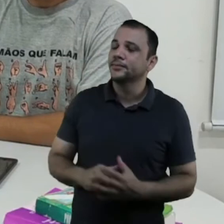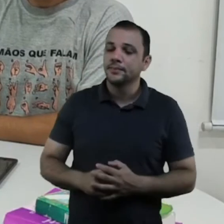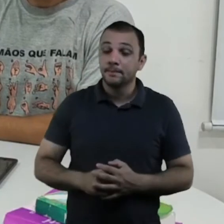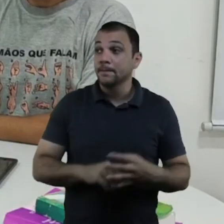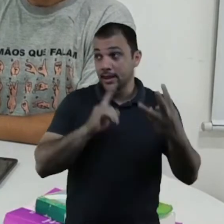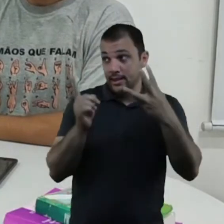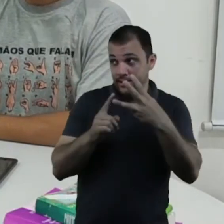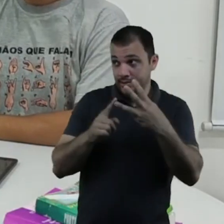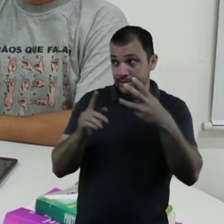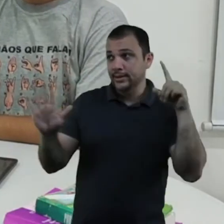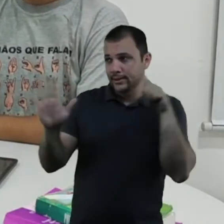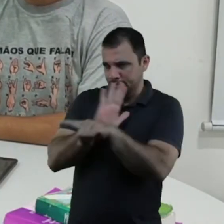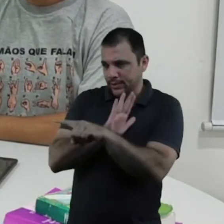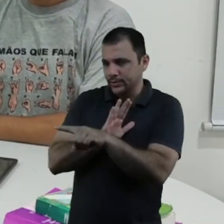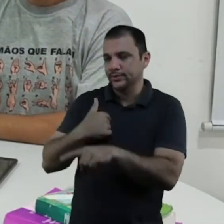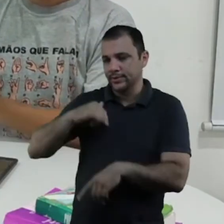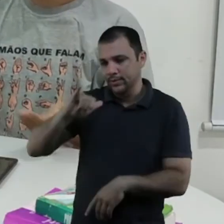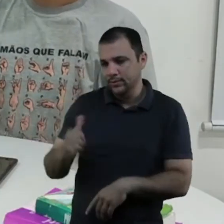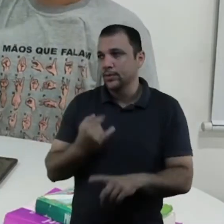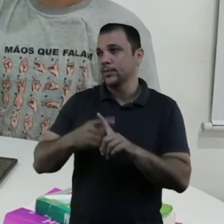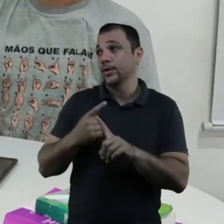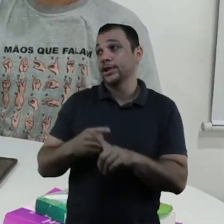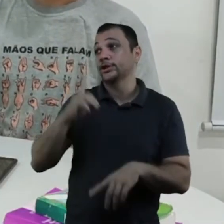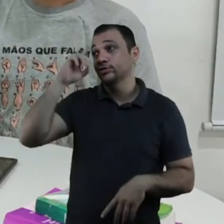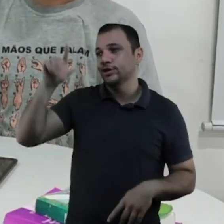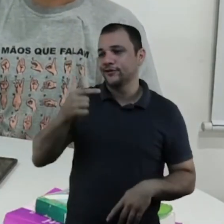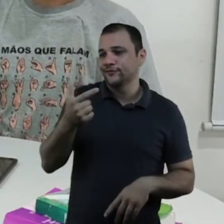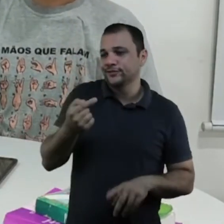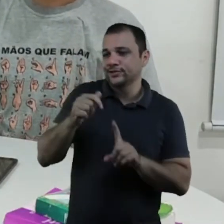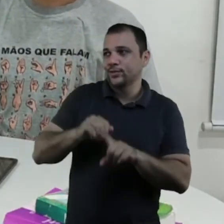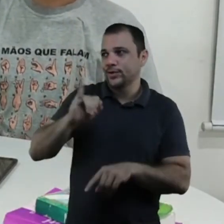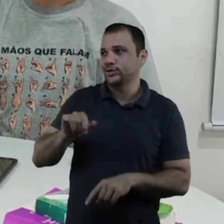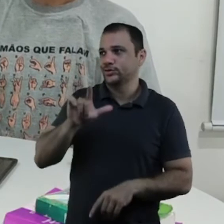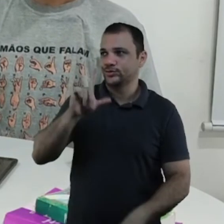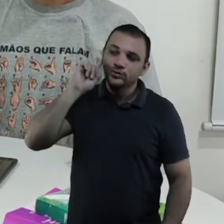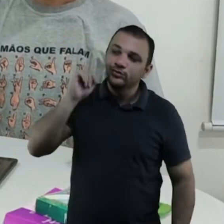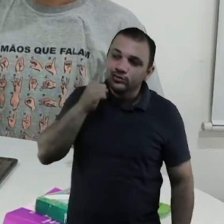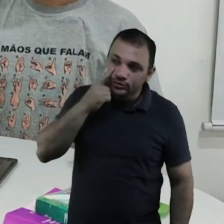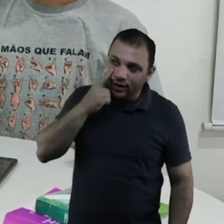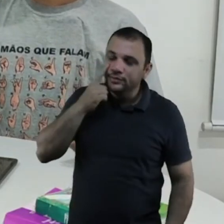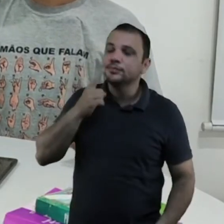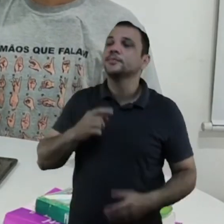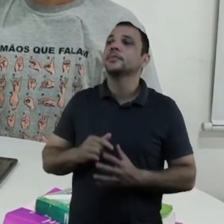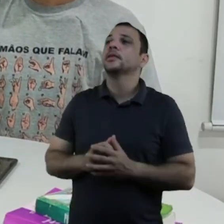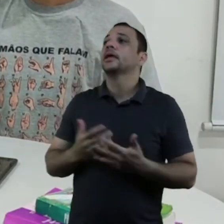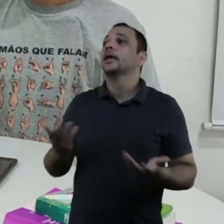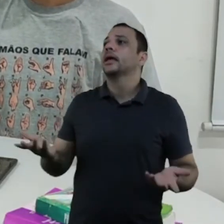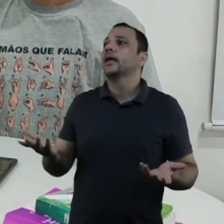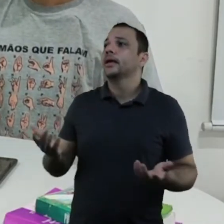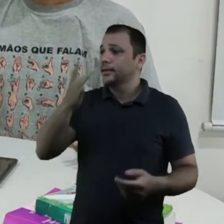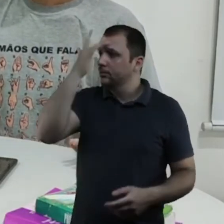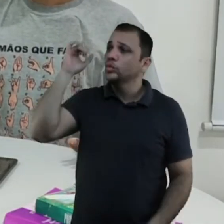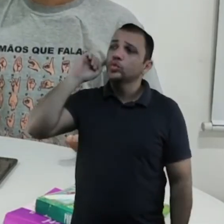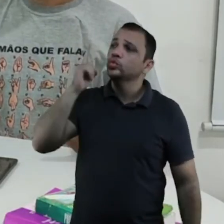uma pergunta também bastante comum é a questão aproveitando já que a gente está no dia da surdo-cegueira, né? Como uma pessoa que ela é